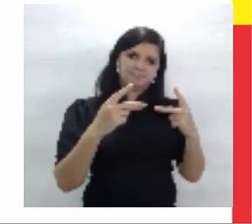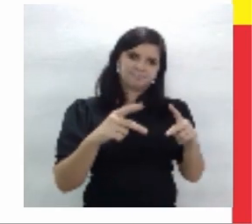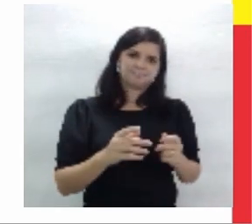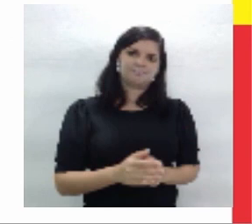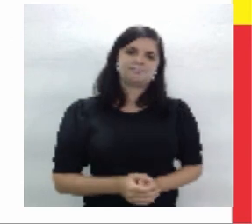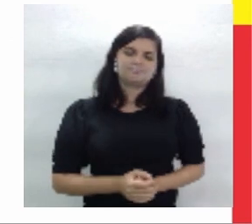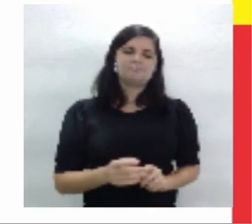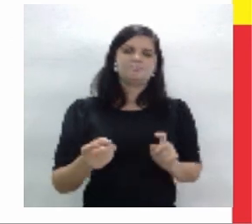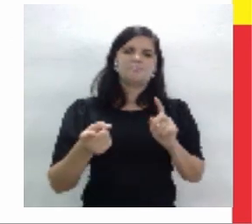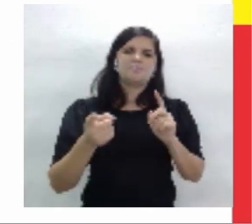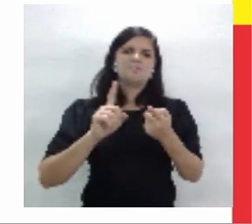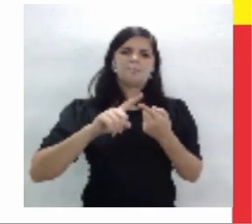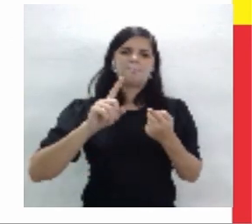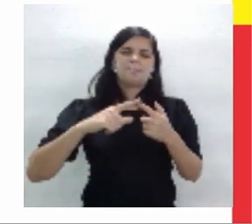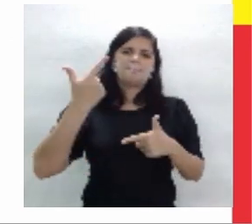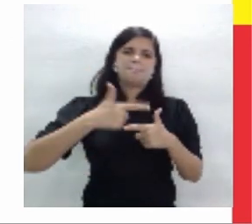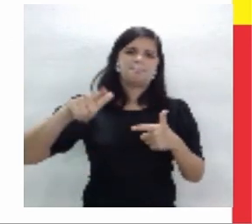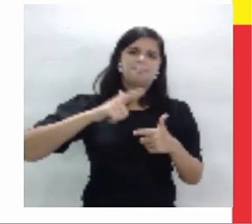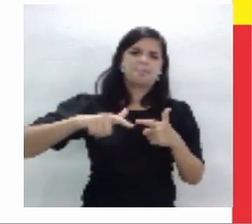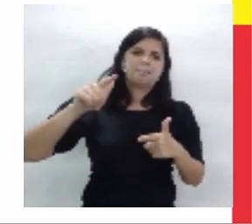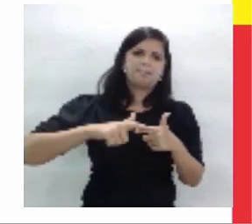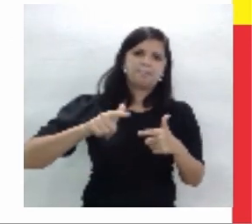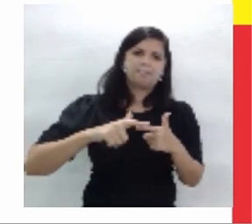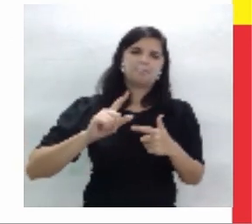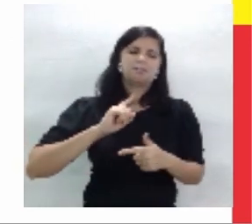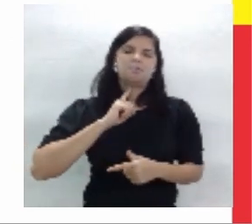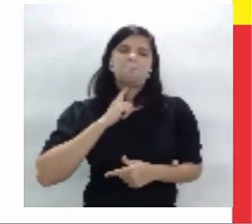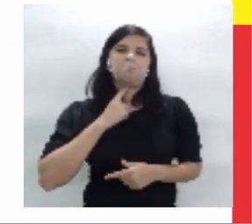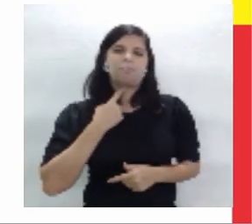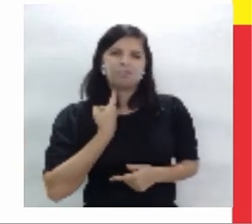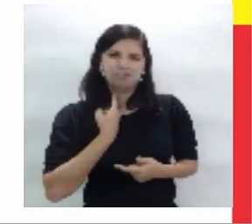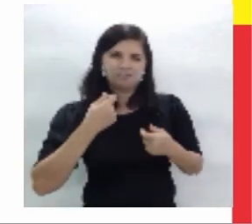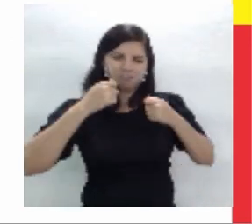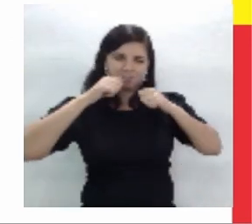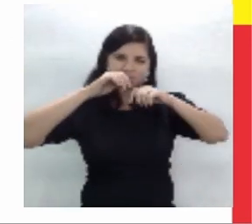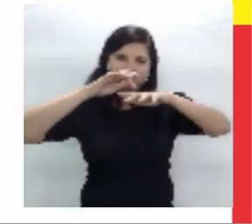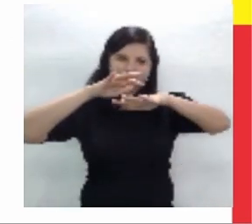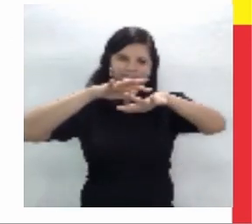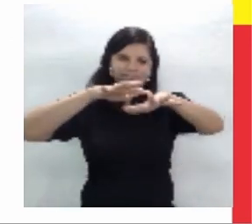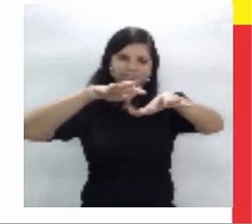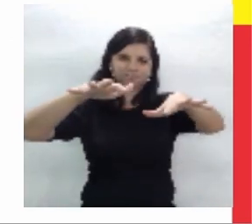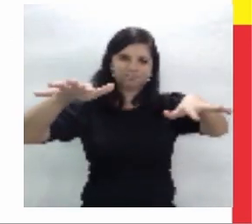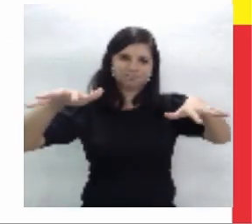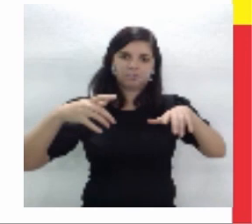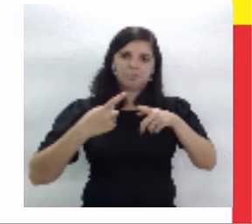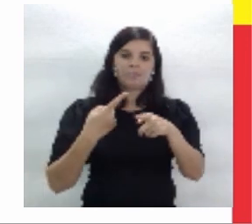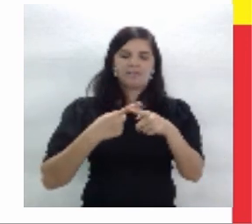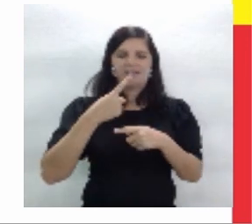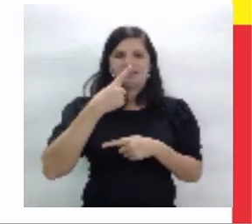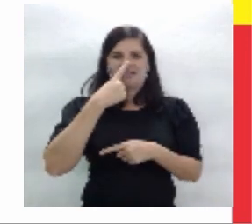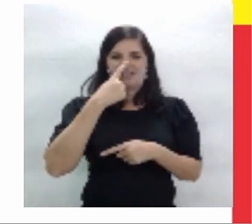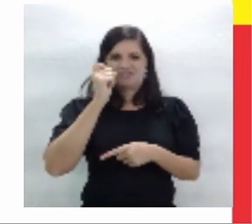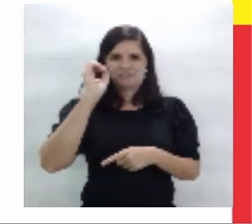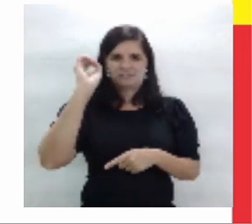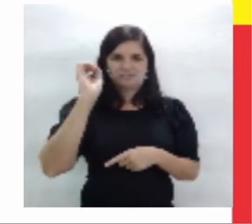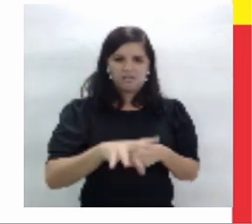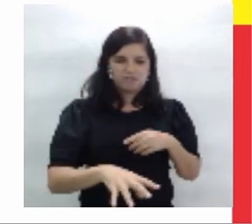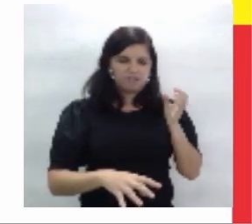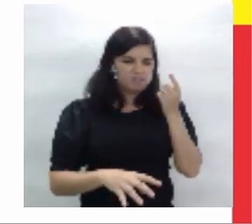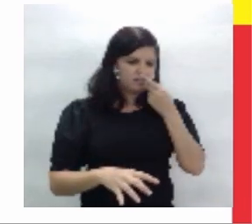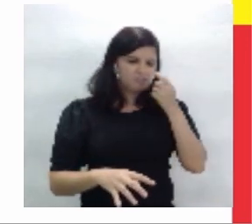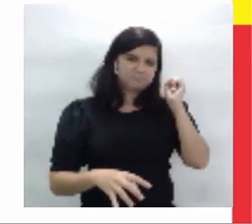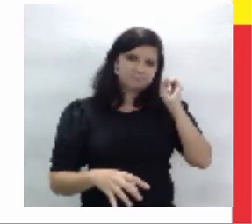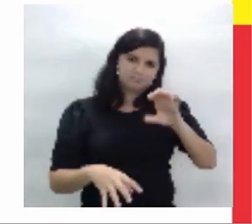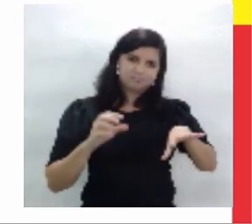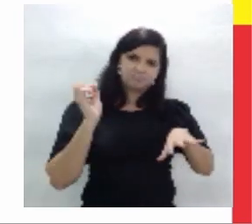Há também um problema relacionado à poluição, tá? Então, quando nós, na verdade, jogamos